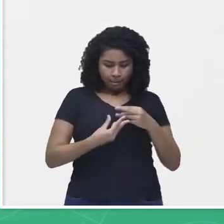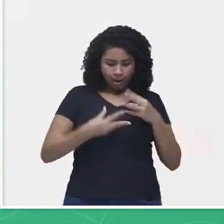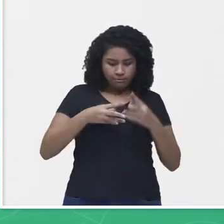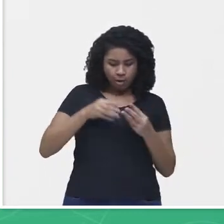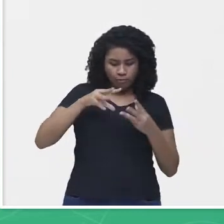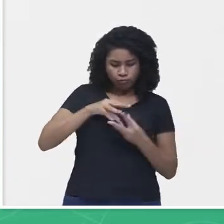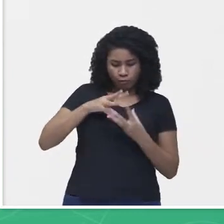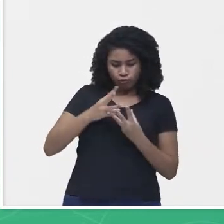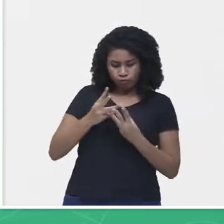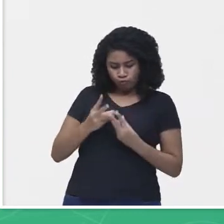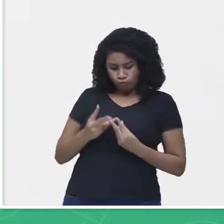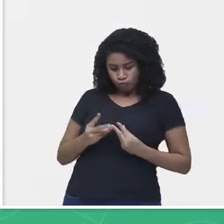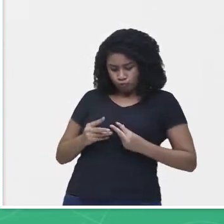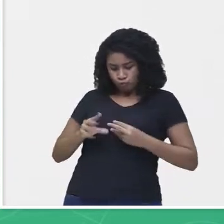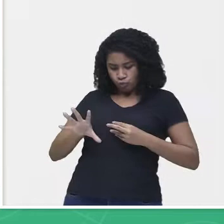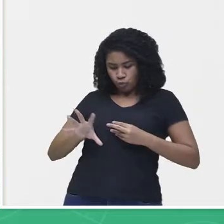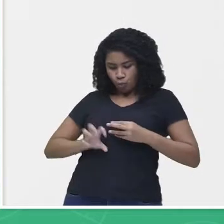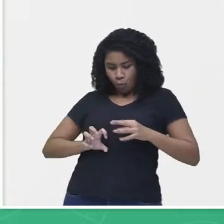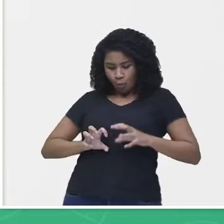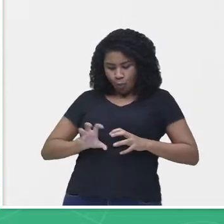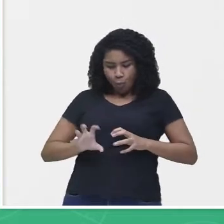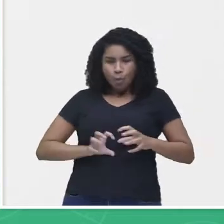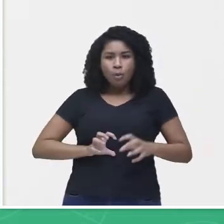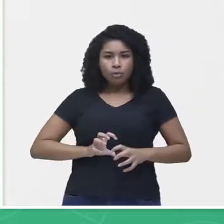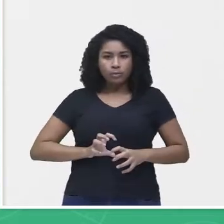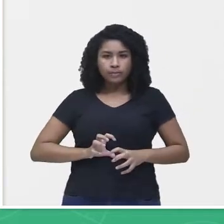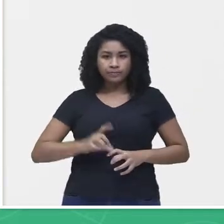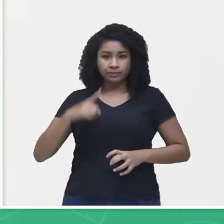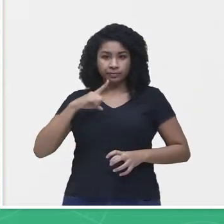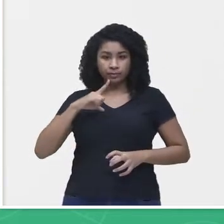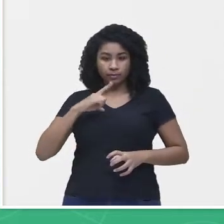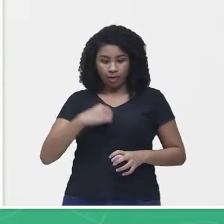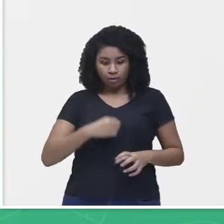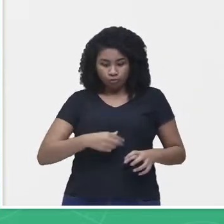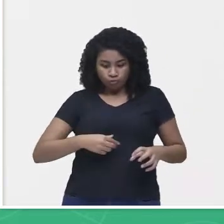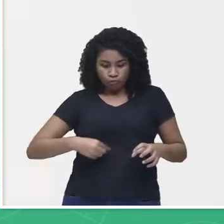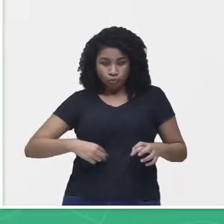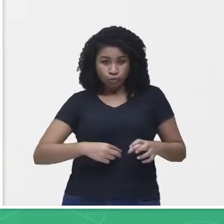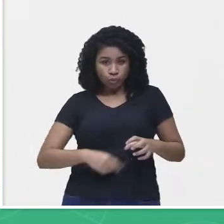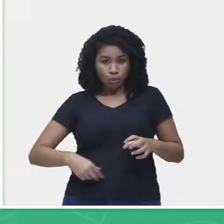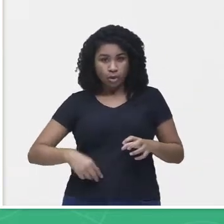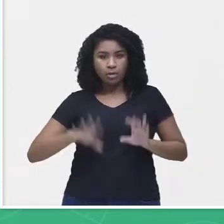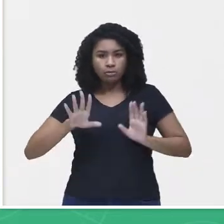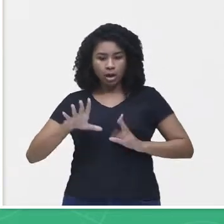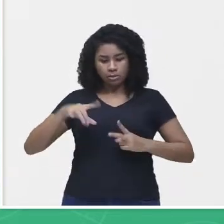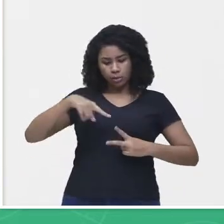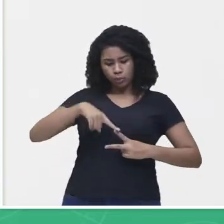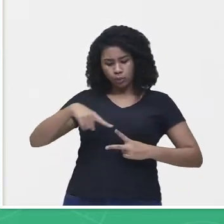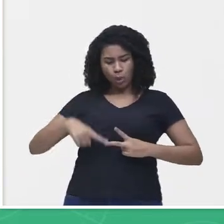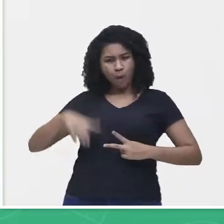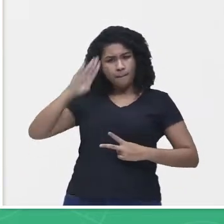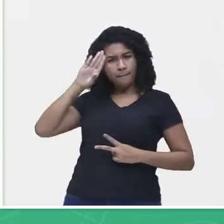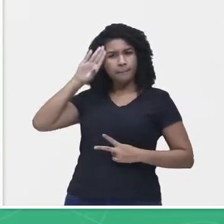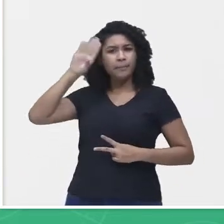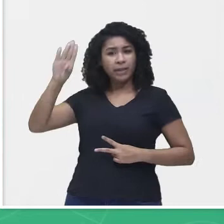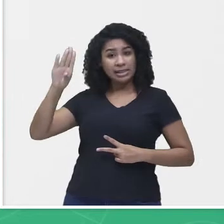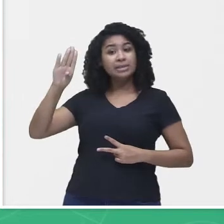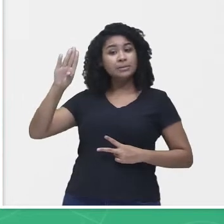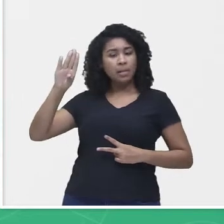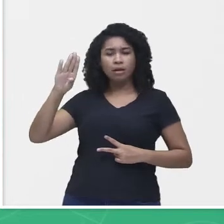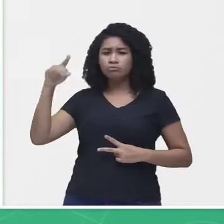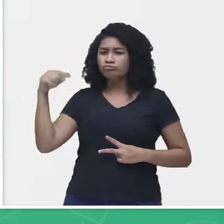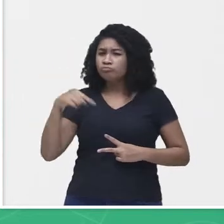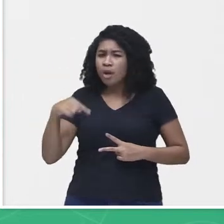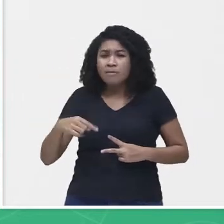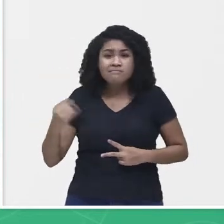é realizada no aparelho digestório, né, por meio de dois tipos de processo. Isso aqui, gente, é muito